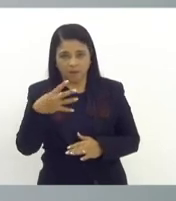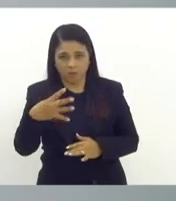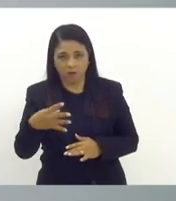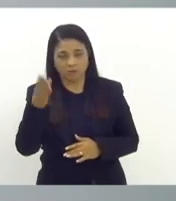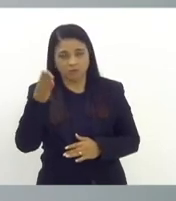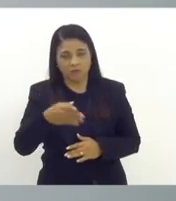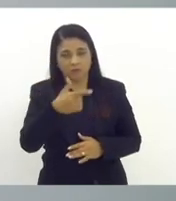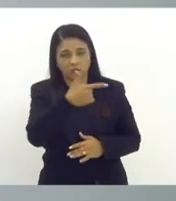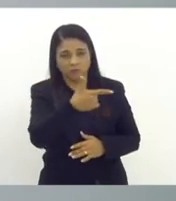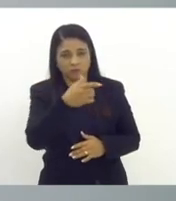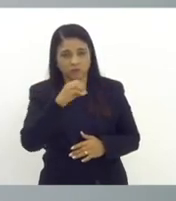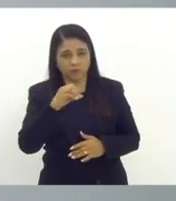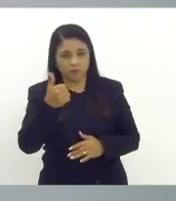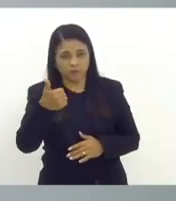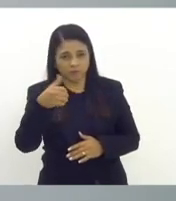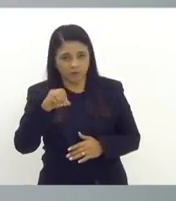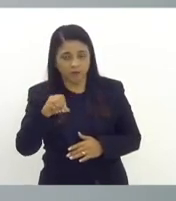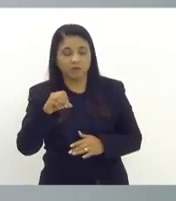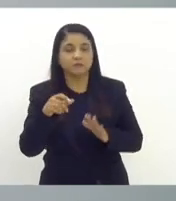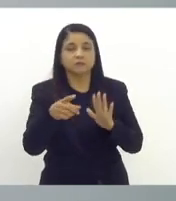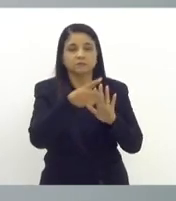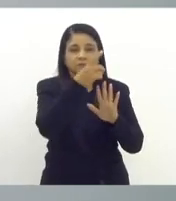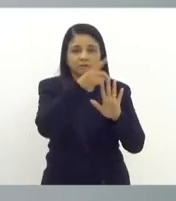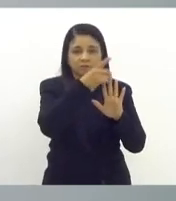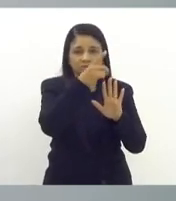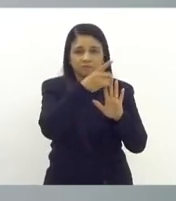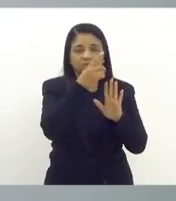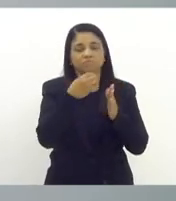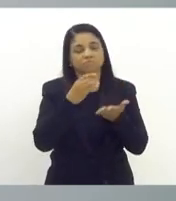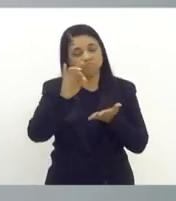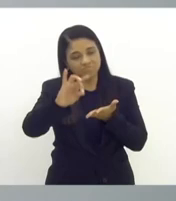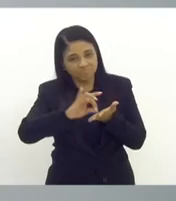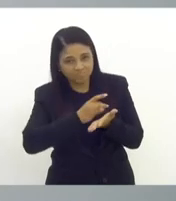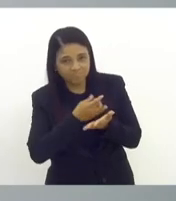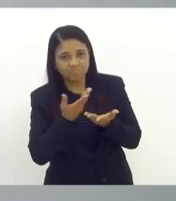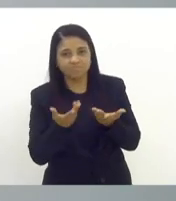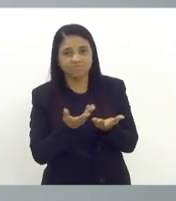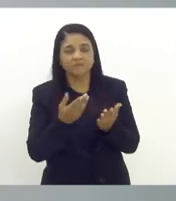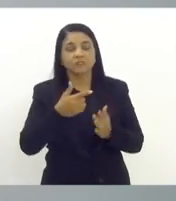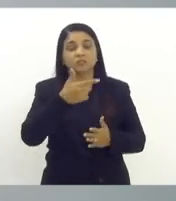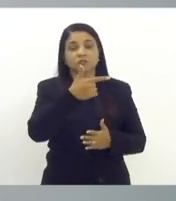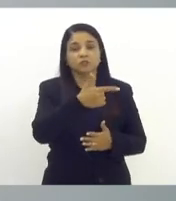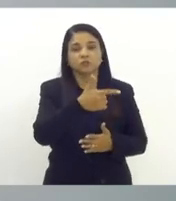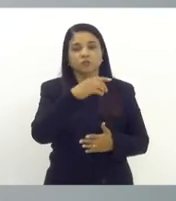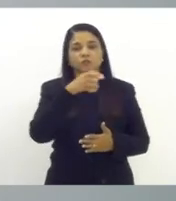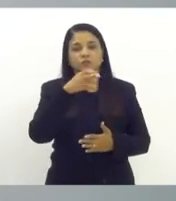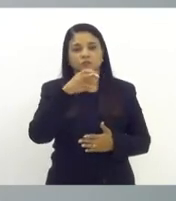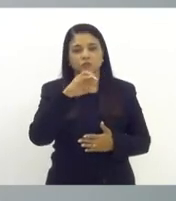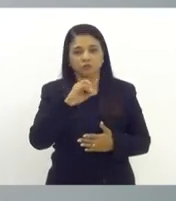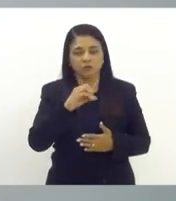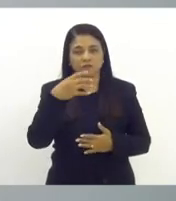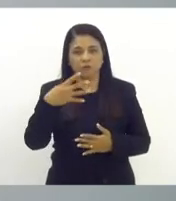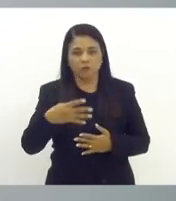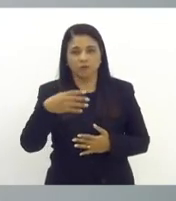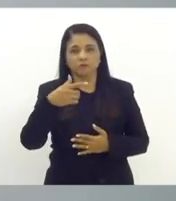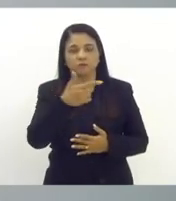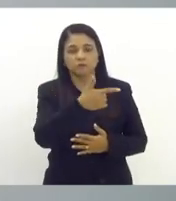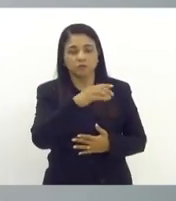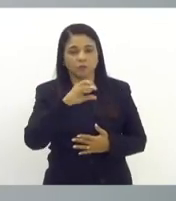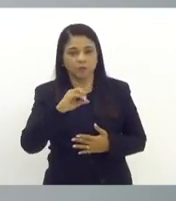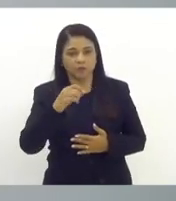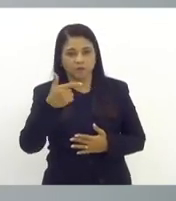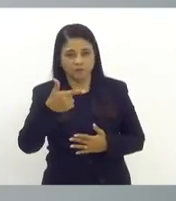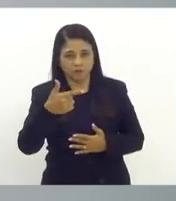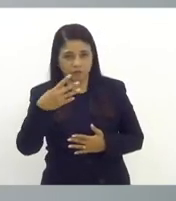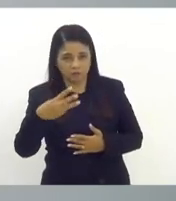anual que ela regula anualmente o início das inscrições portaria 294 de 2023 foi lançada